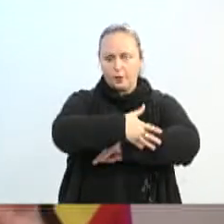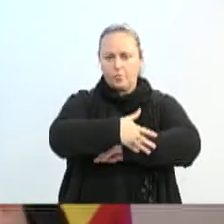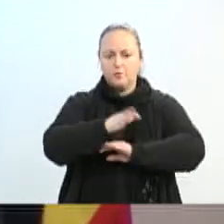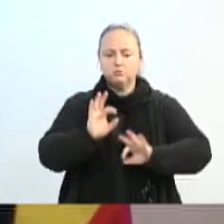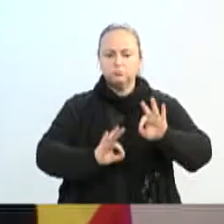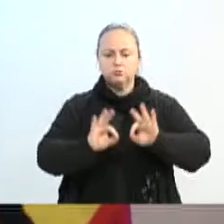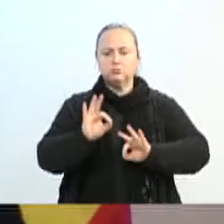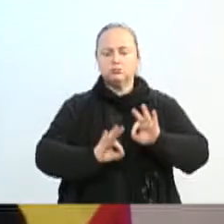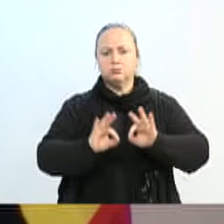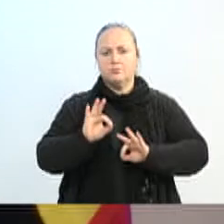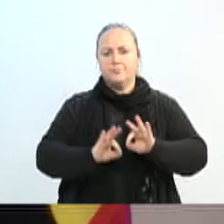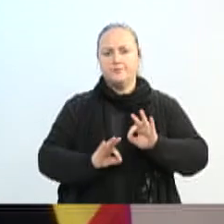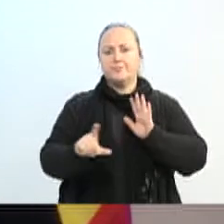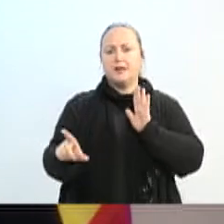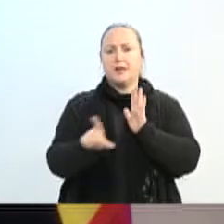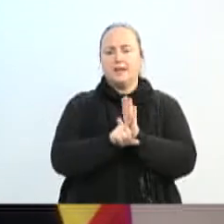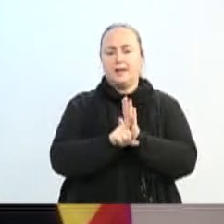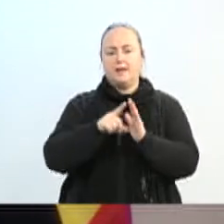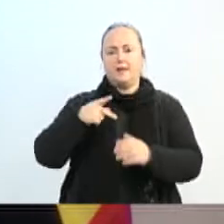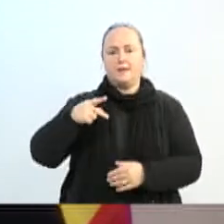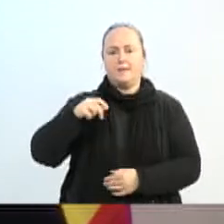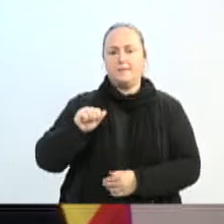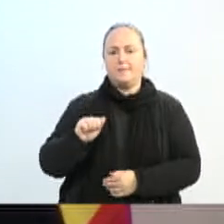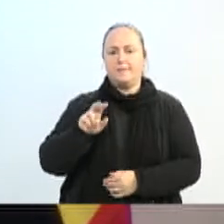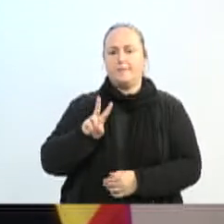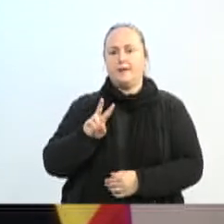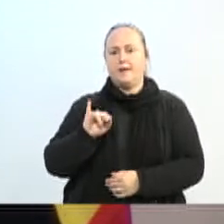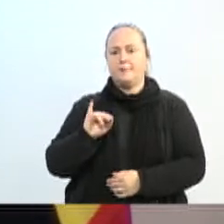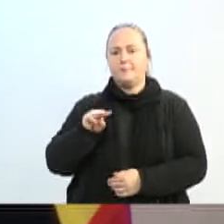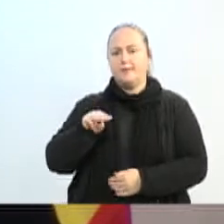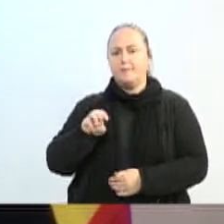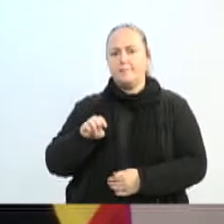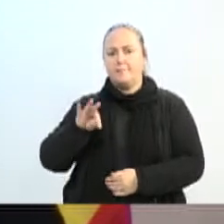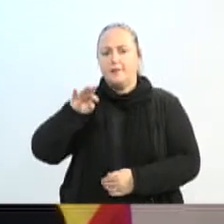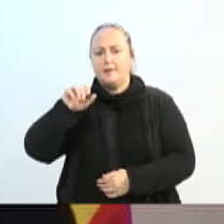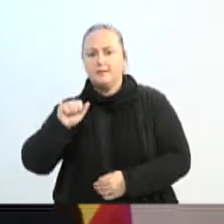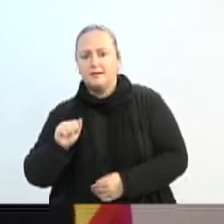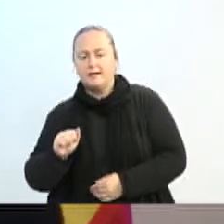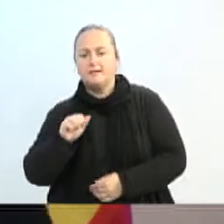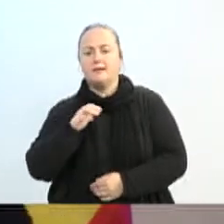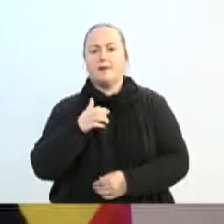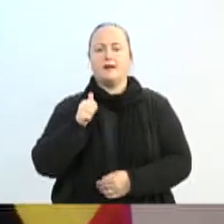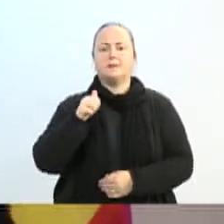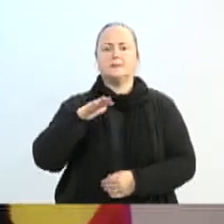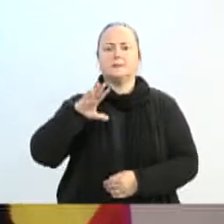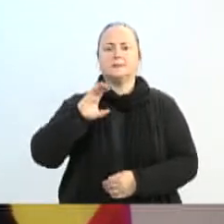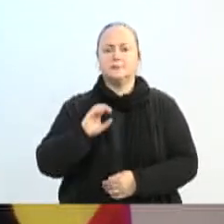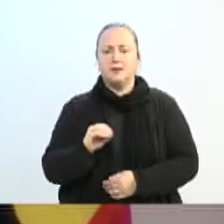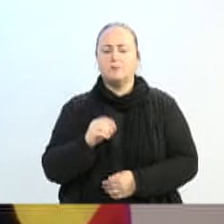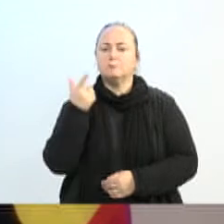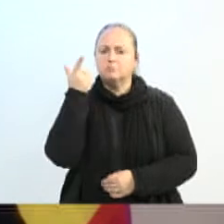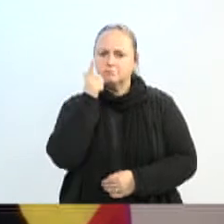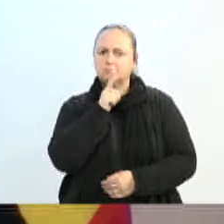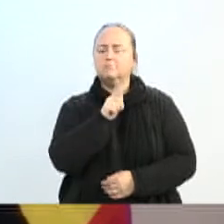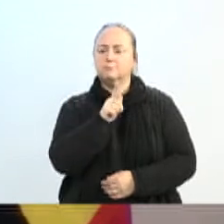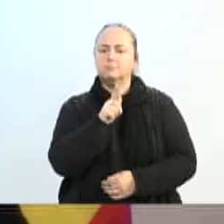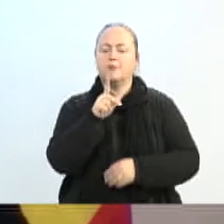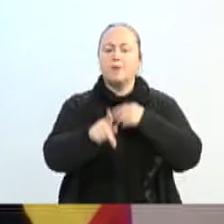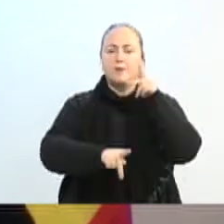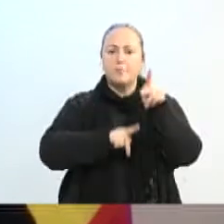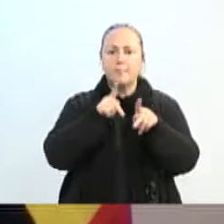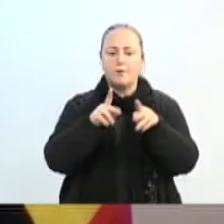pavimentação na verdade e a lei que nós aprovamos aqui na câmara para que a população realmente possa em parceria com a prefeitura